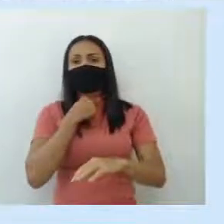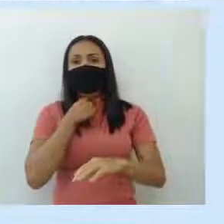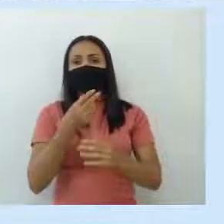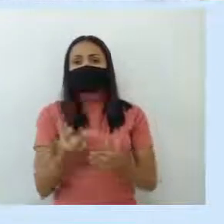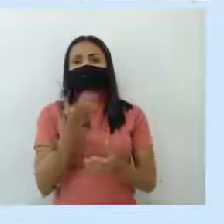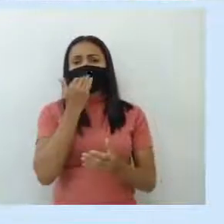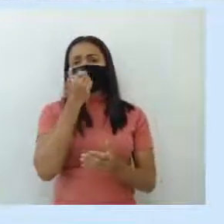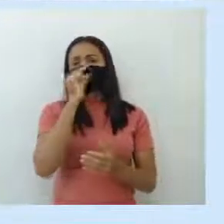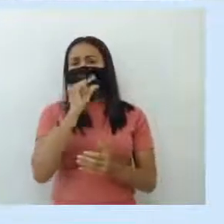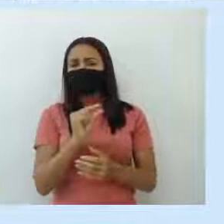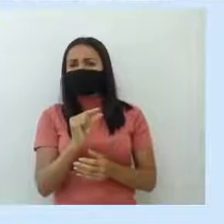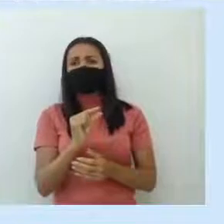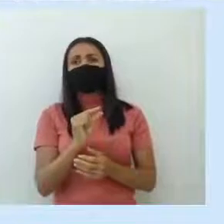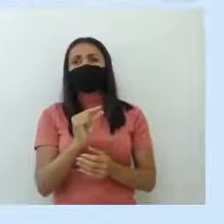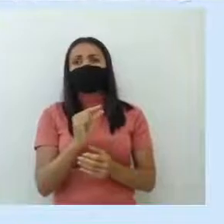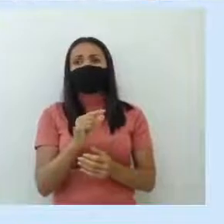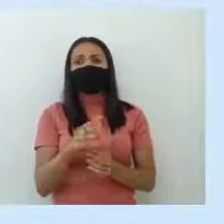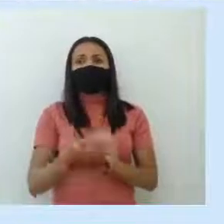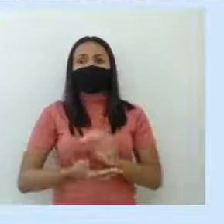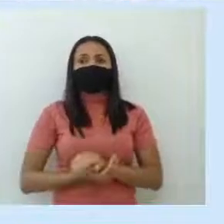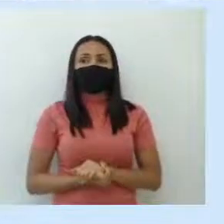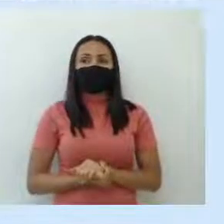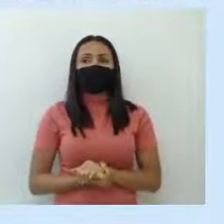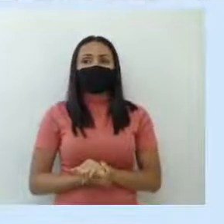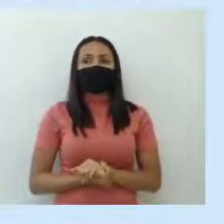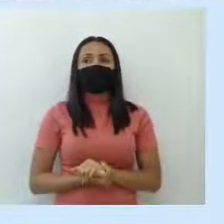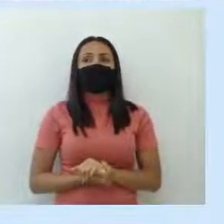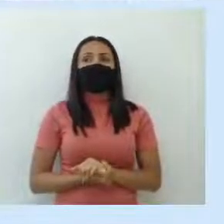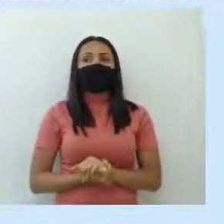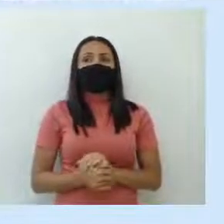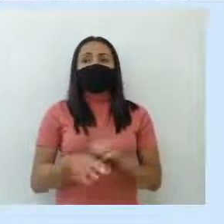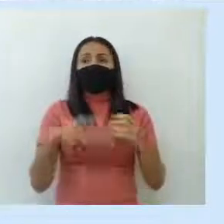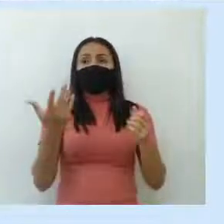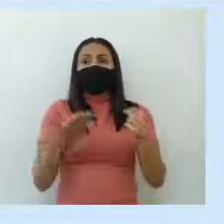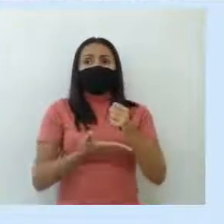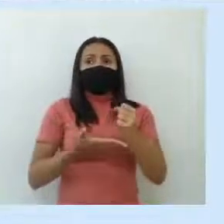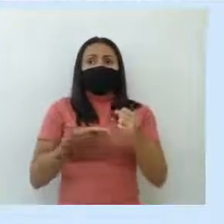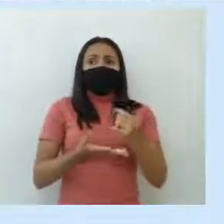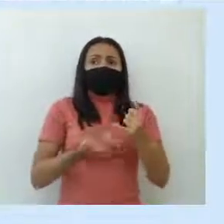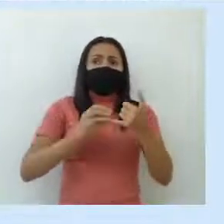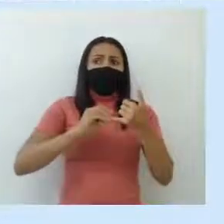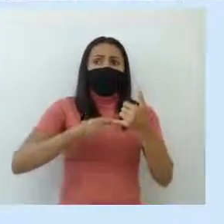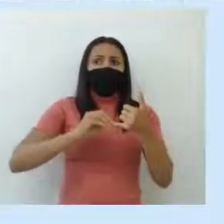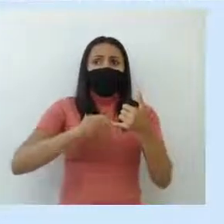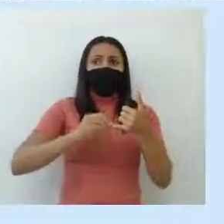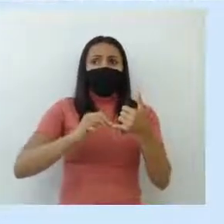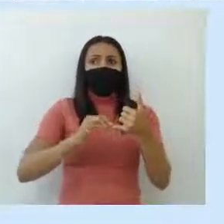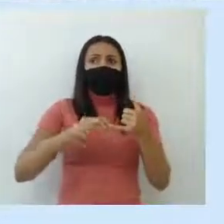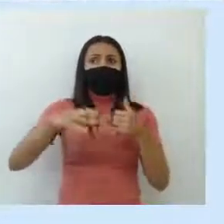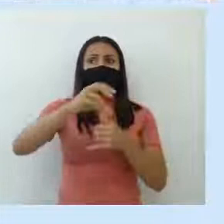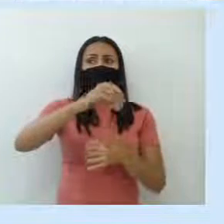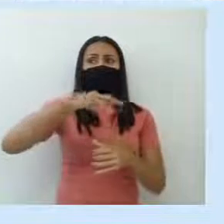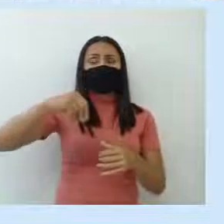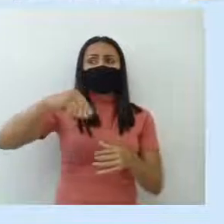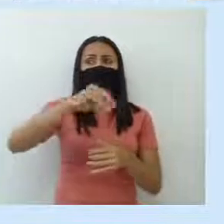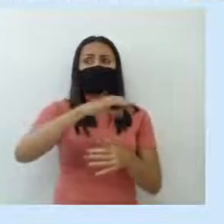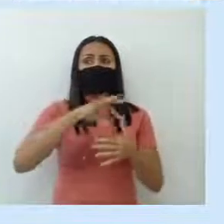Com baixo grau de nutrientes. Basicamente, feijão, farinha de mandioca e carne